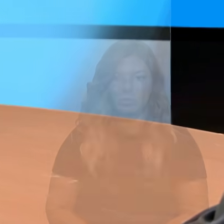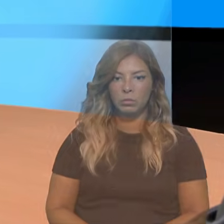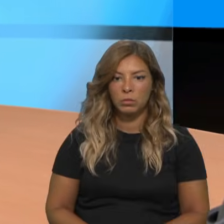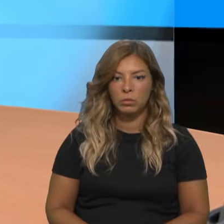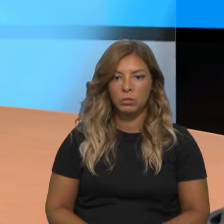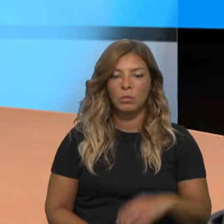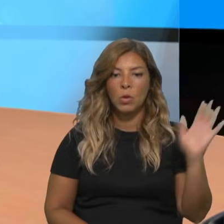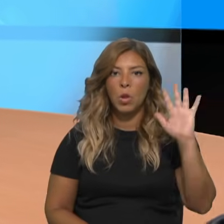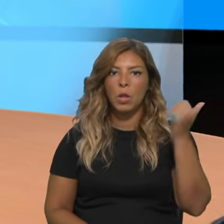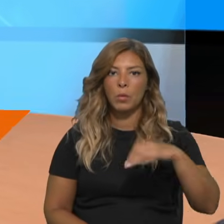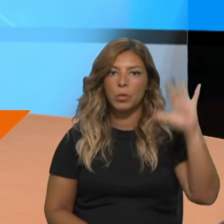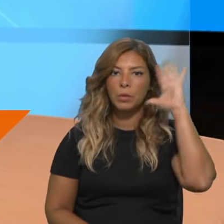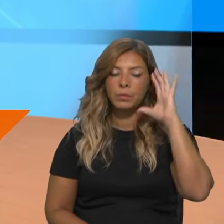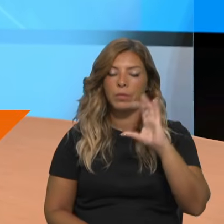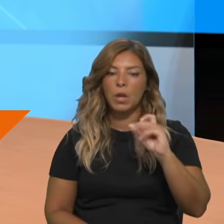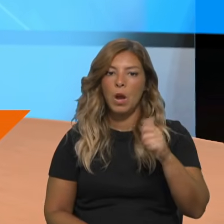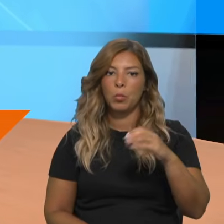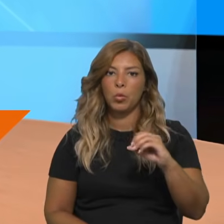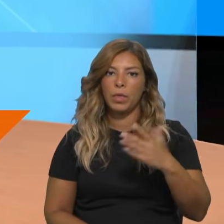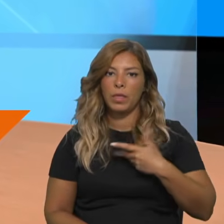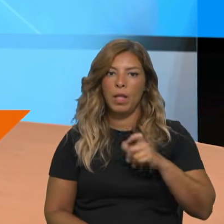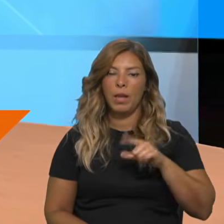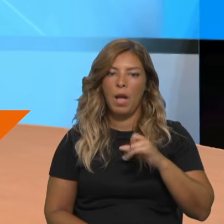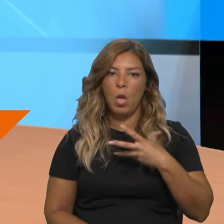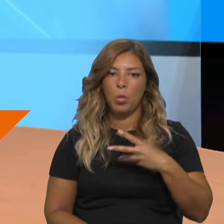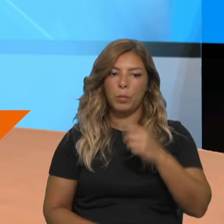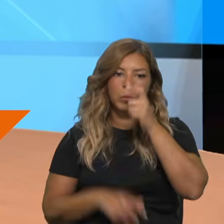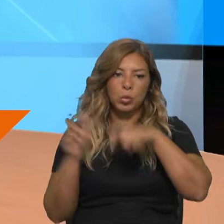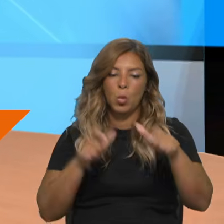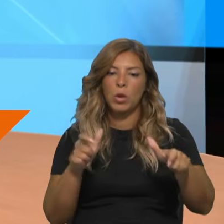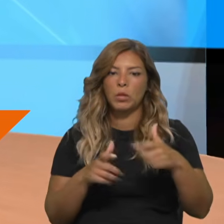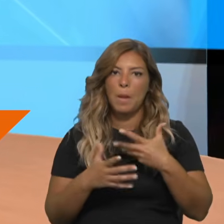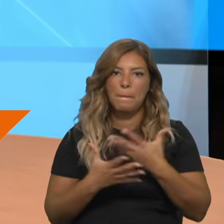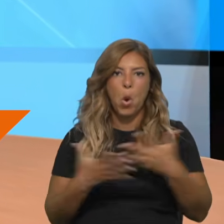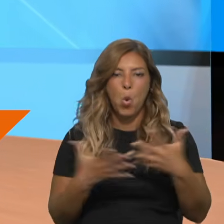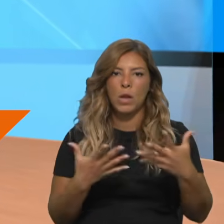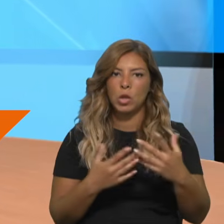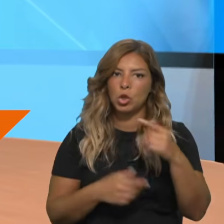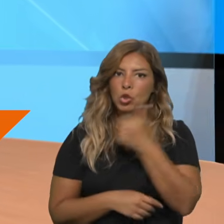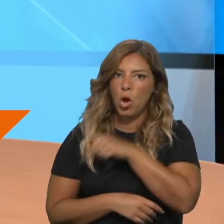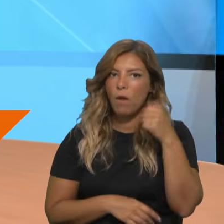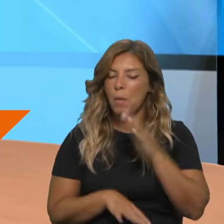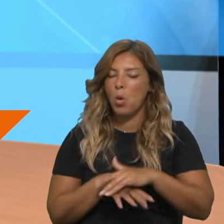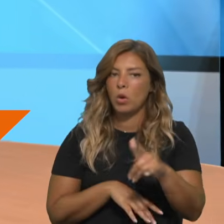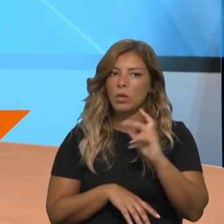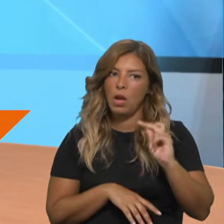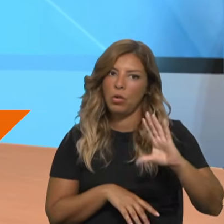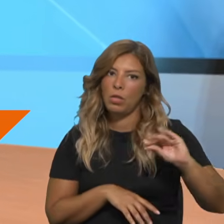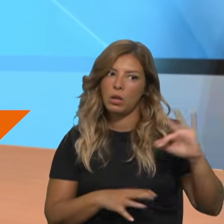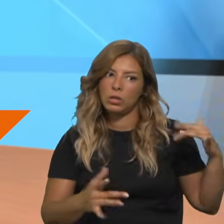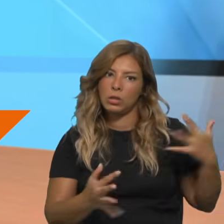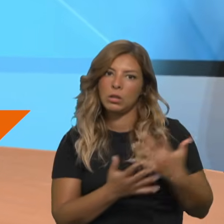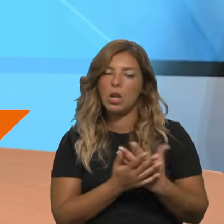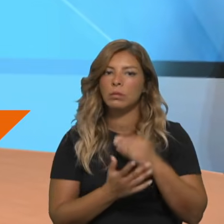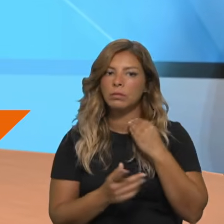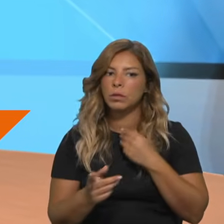Olá, muito boa tarde. A população de Cabo Delgado, em Moçambique, continua a ser massacrada pelo terrorismo que provocou nos últimos 10 anos mais de 1 milhão